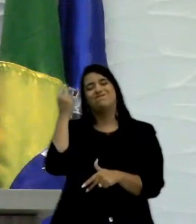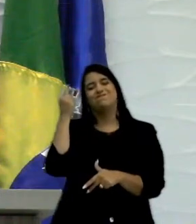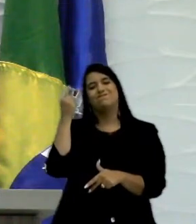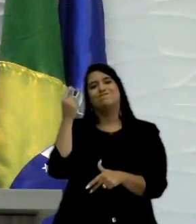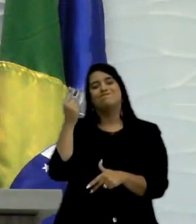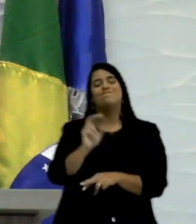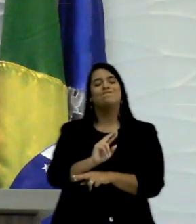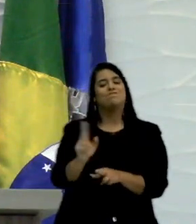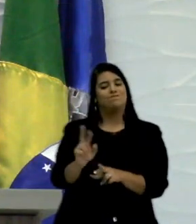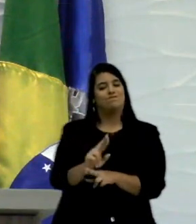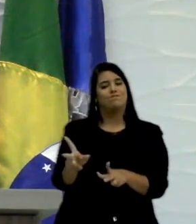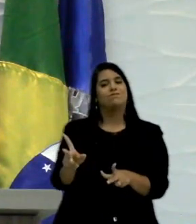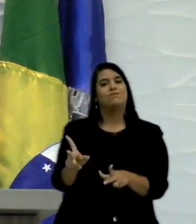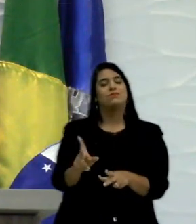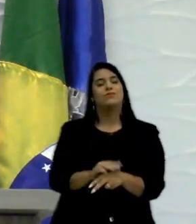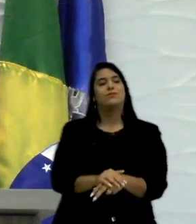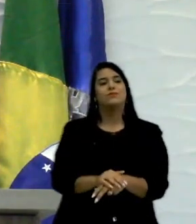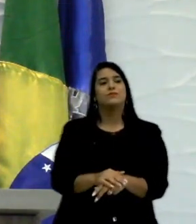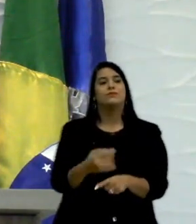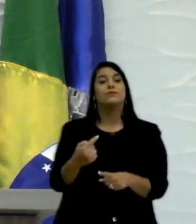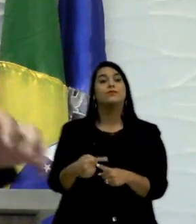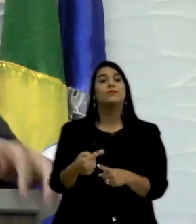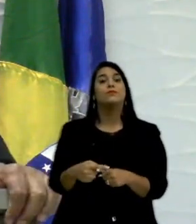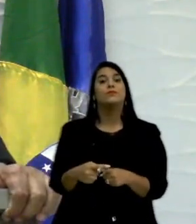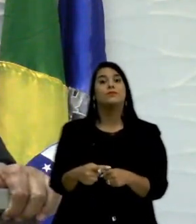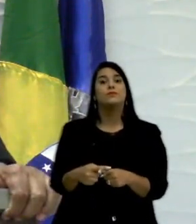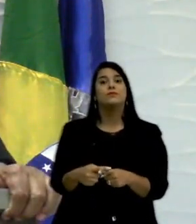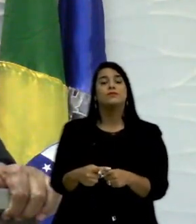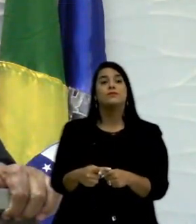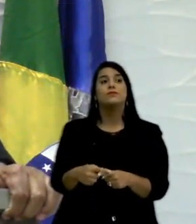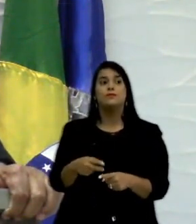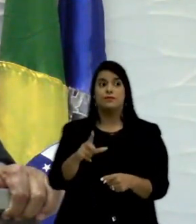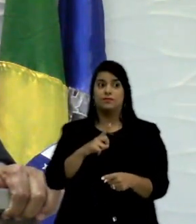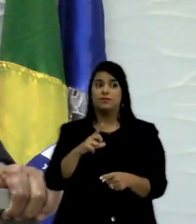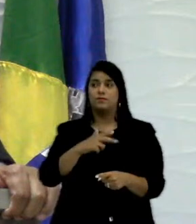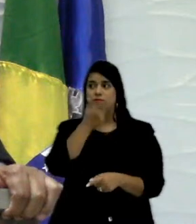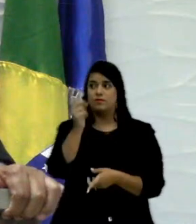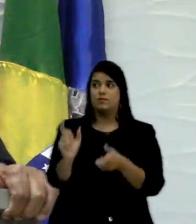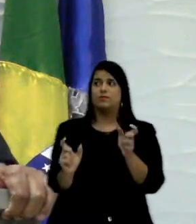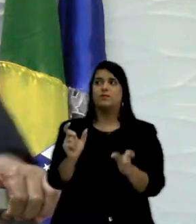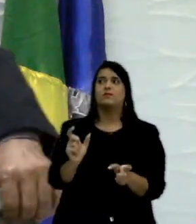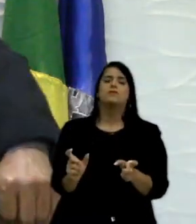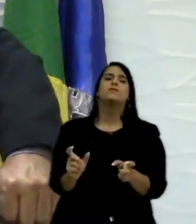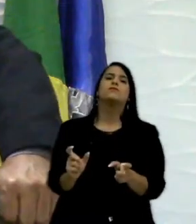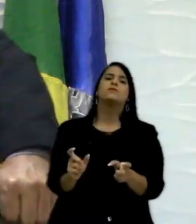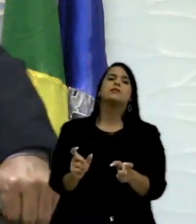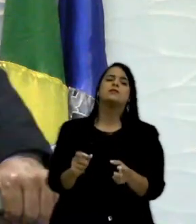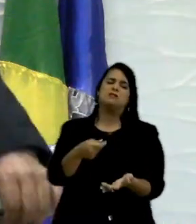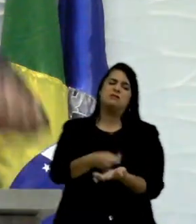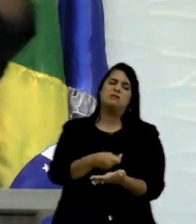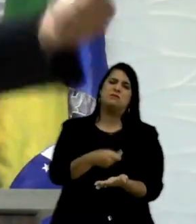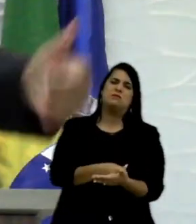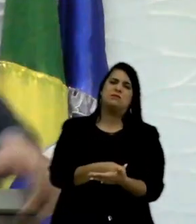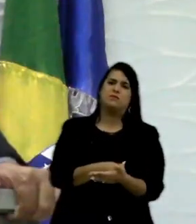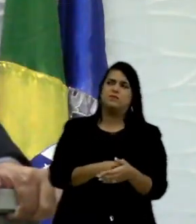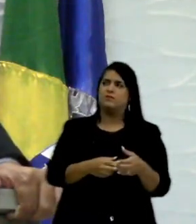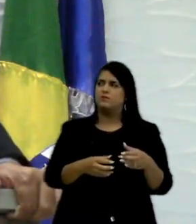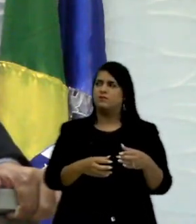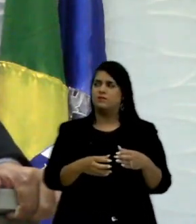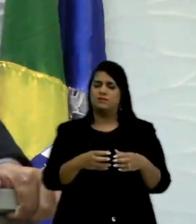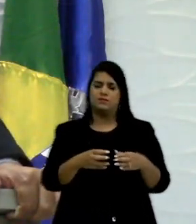mais diferente. Porque tem uns caras que querem engolir nós. Vice-versa. Não é só do partido de Avanildo, não. É do da gente